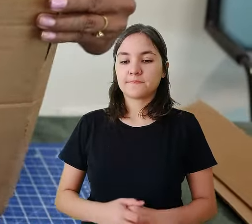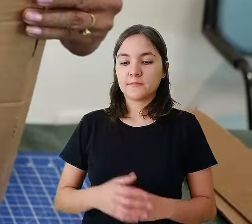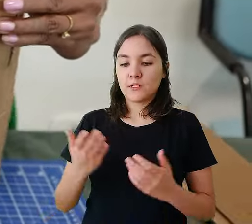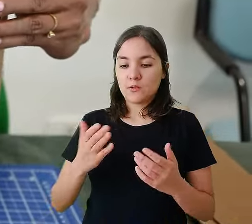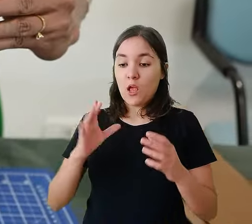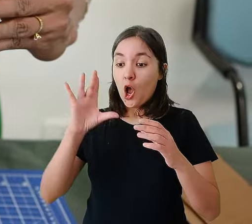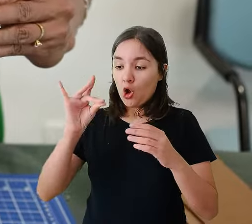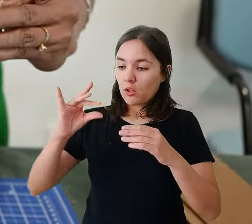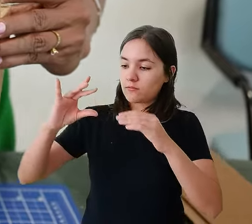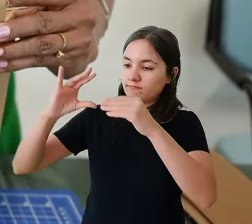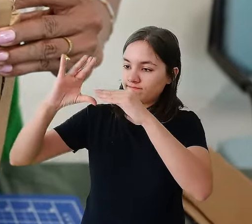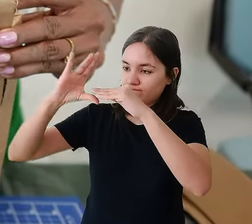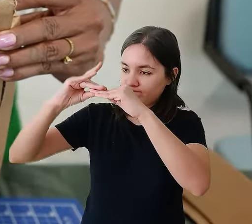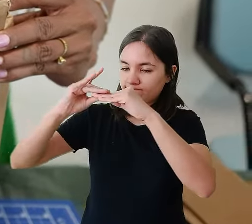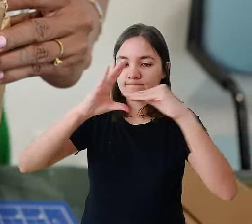Colando nas laterais.